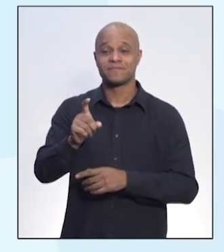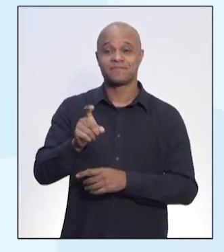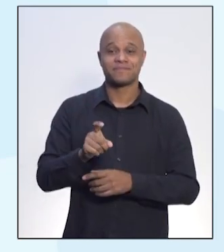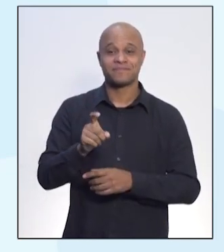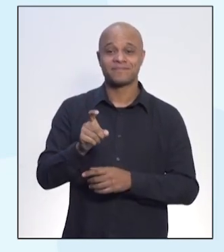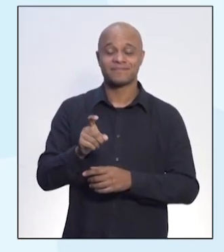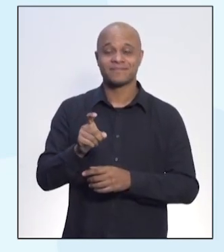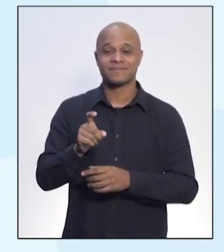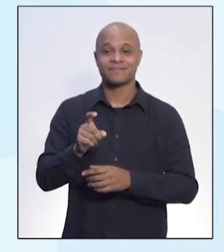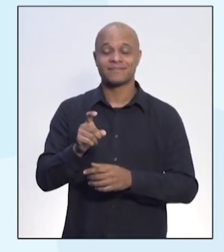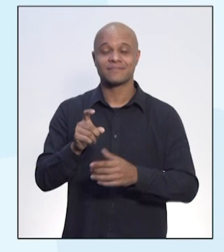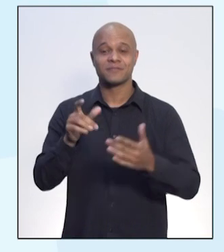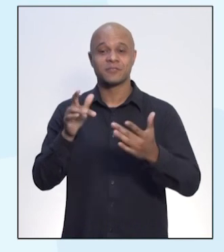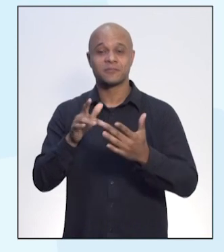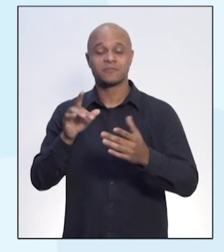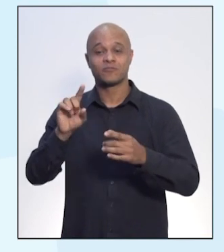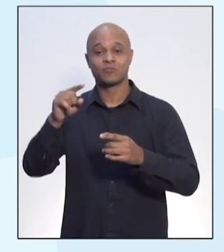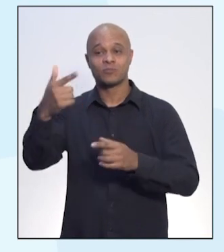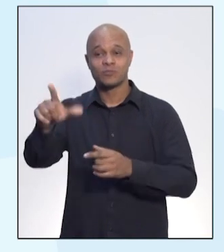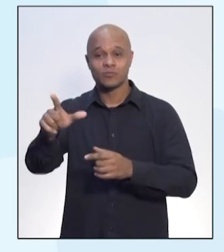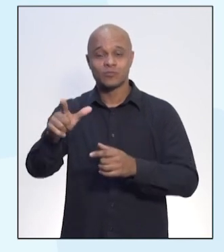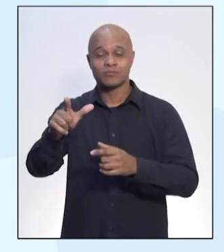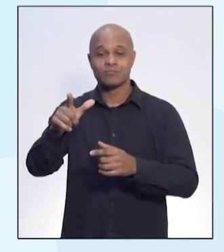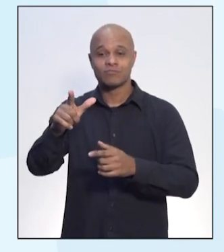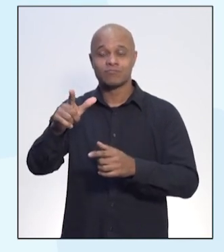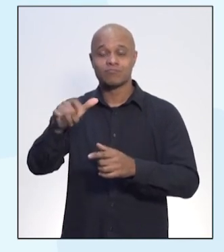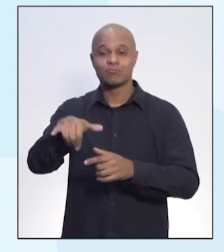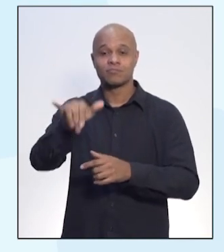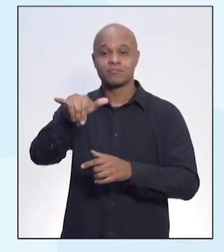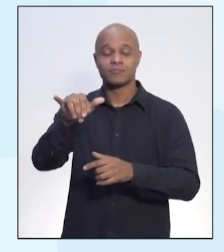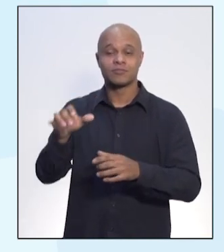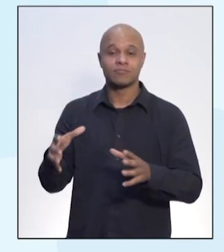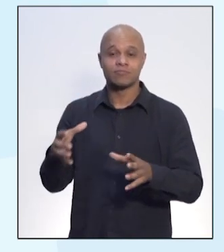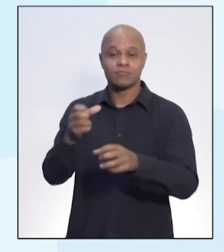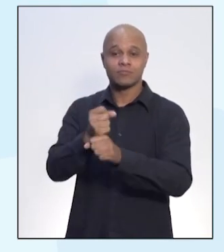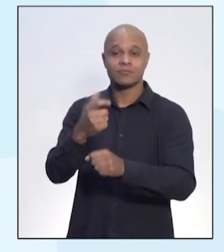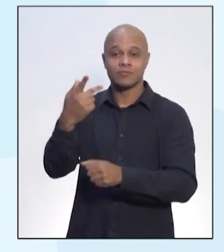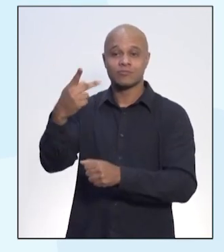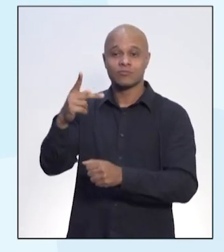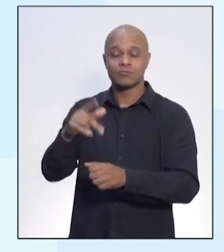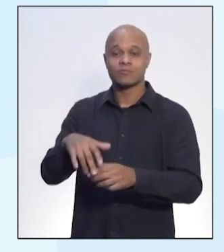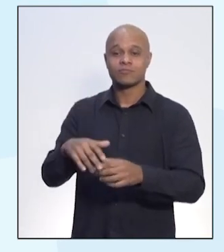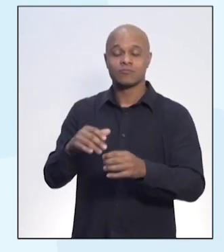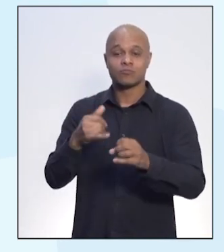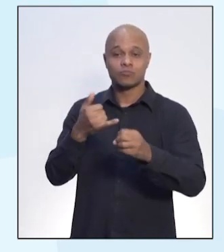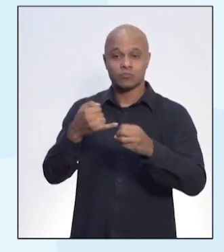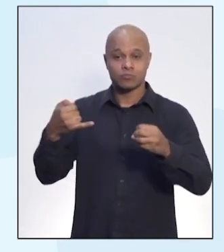se ligar a outro elemento Y, forma um composto cuja fórmula iônica é